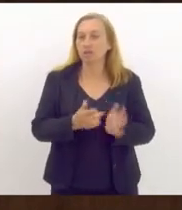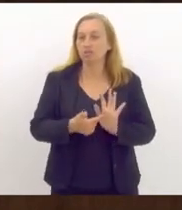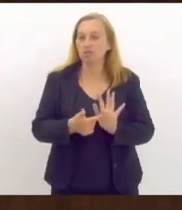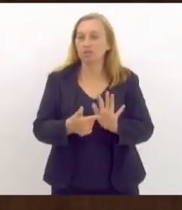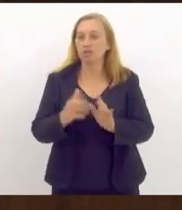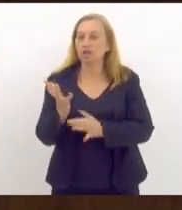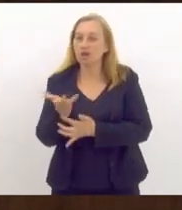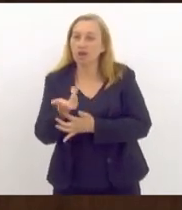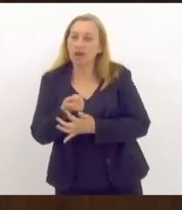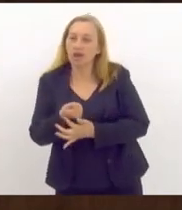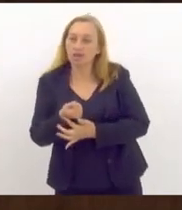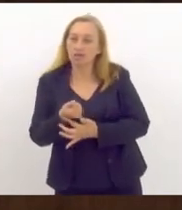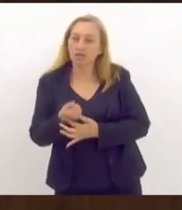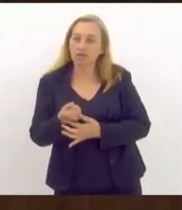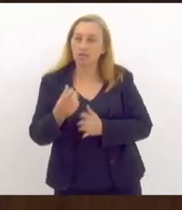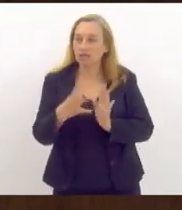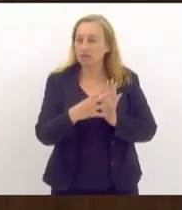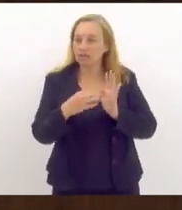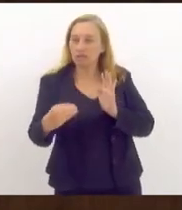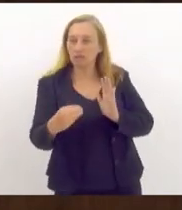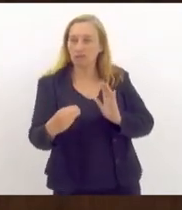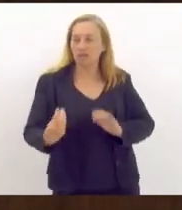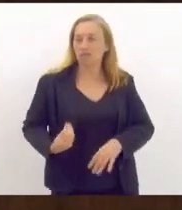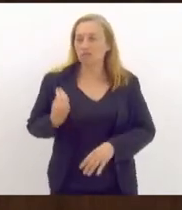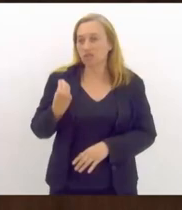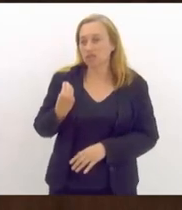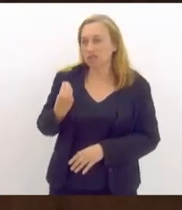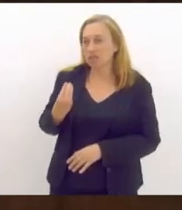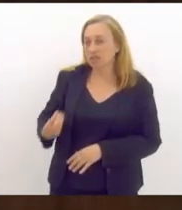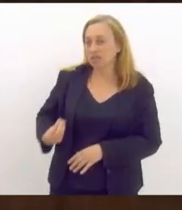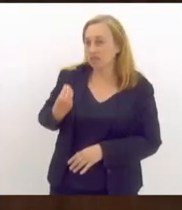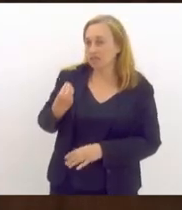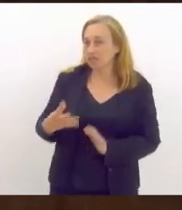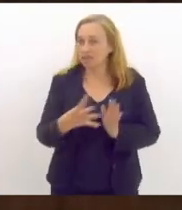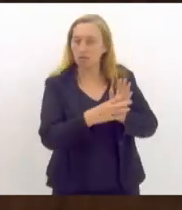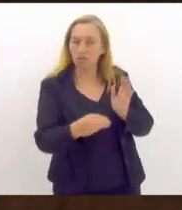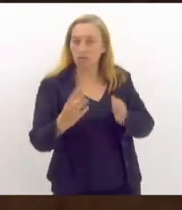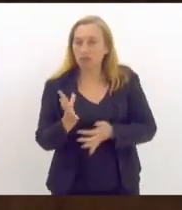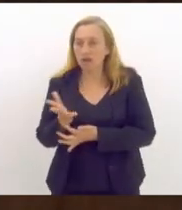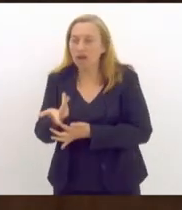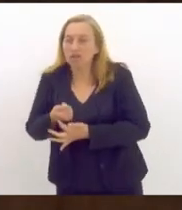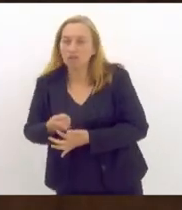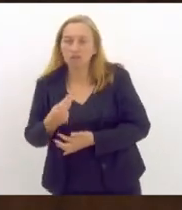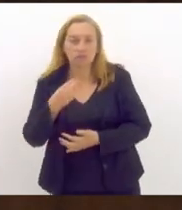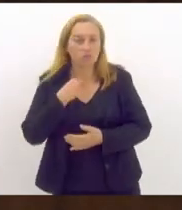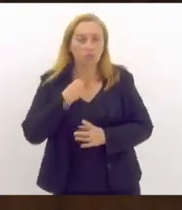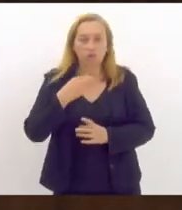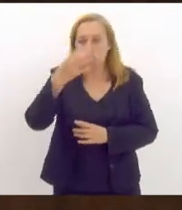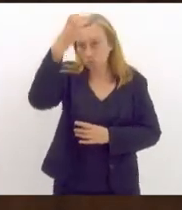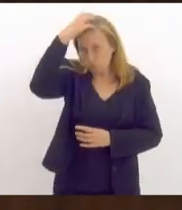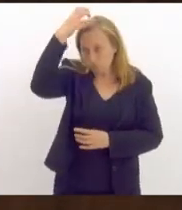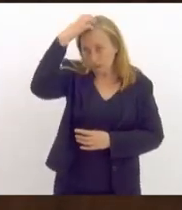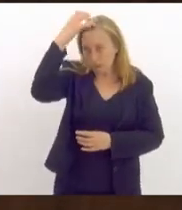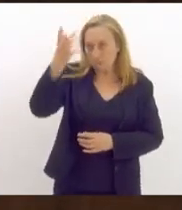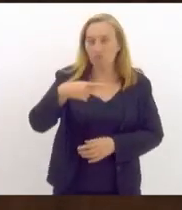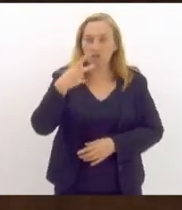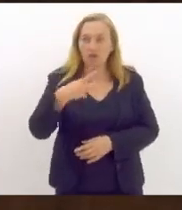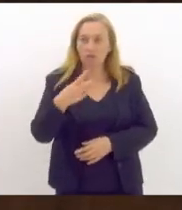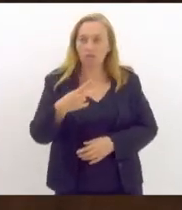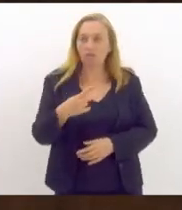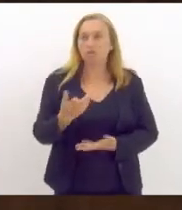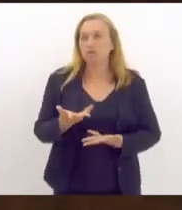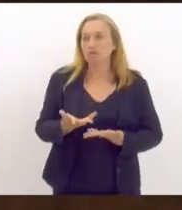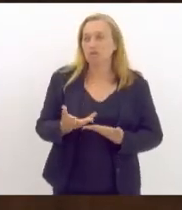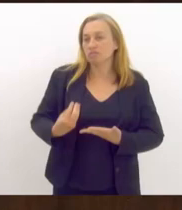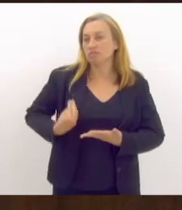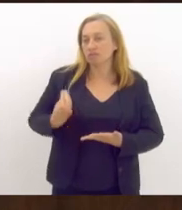a arte imita vida vida imita a arte e a gente não pode nenhum momento punir artistas por falar aquilo que eles